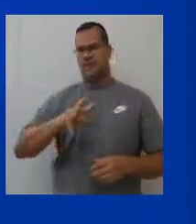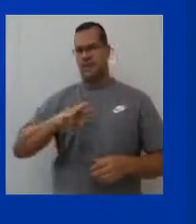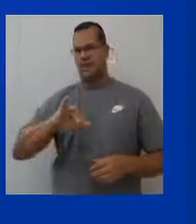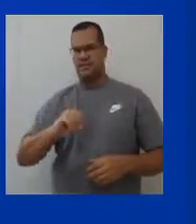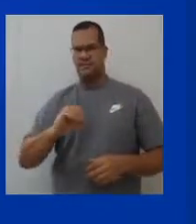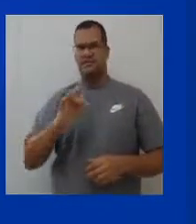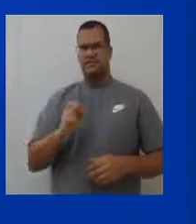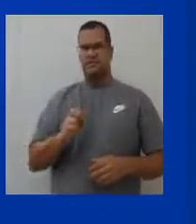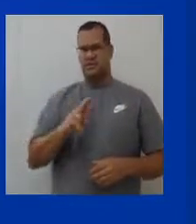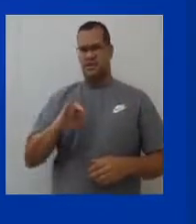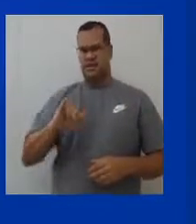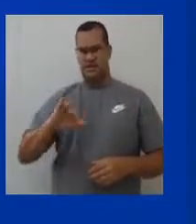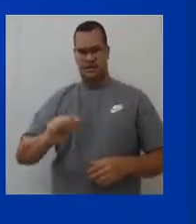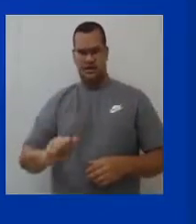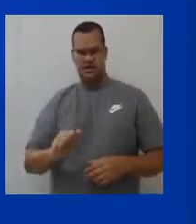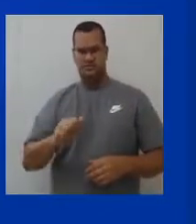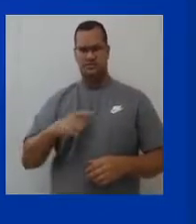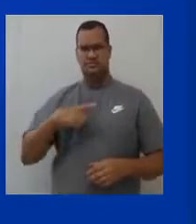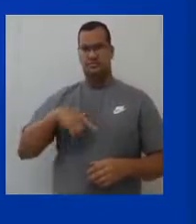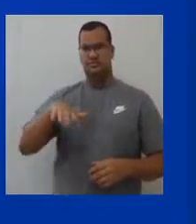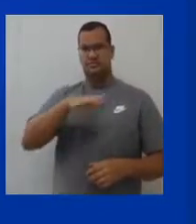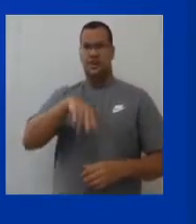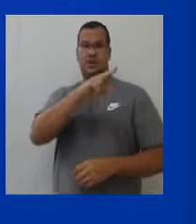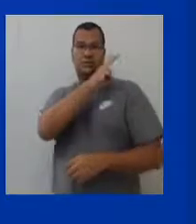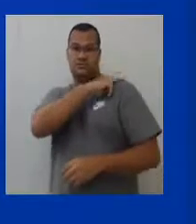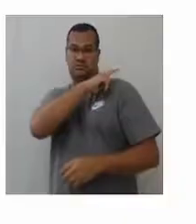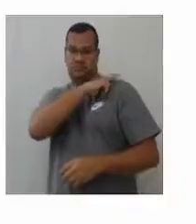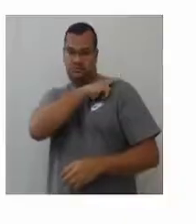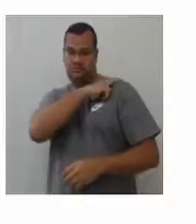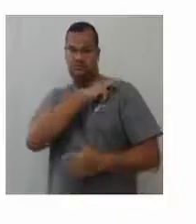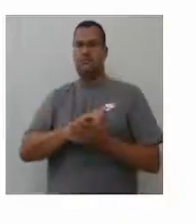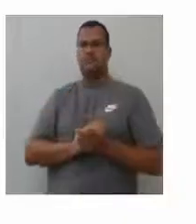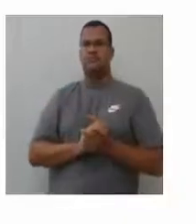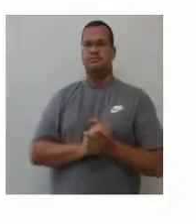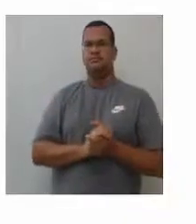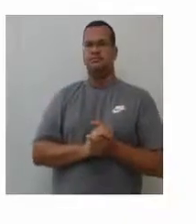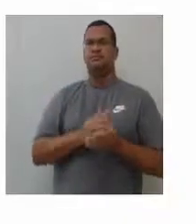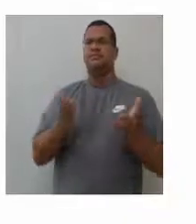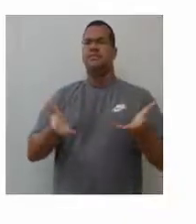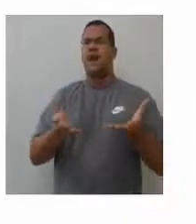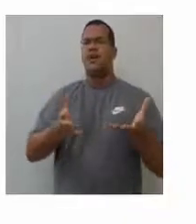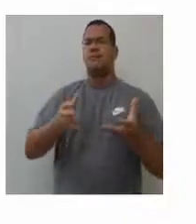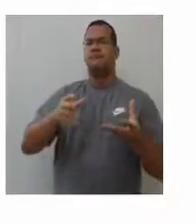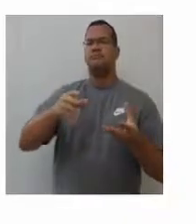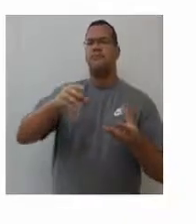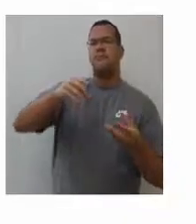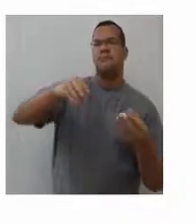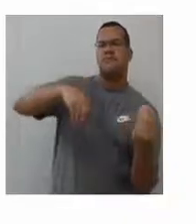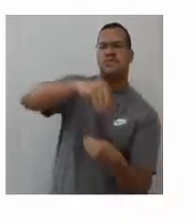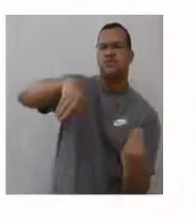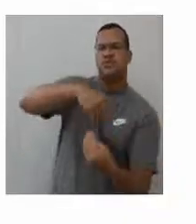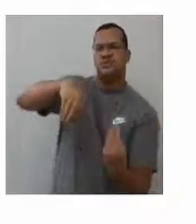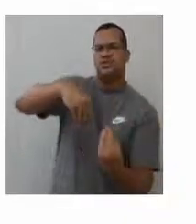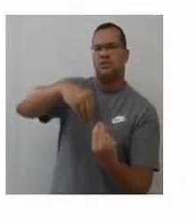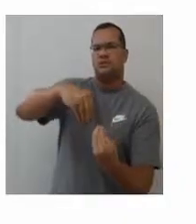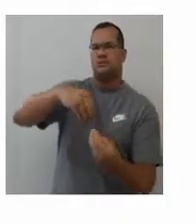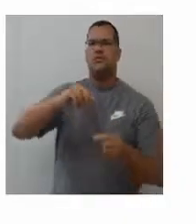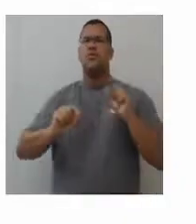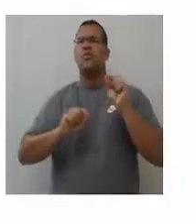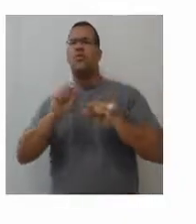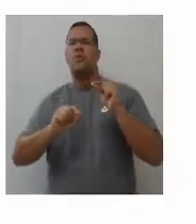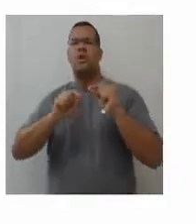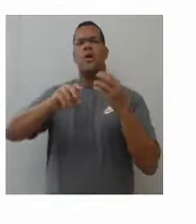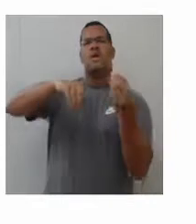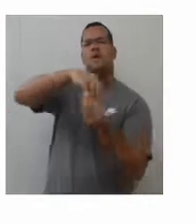nesse exato momento. Tá? O público segunda série do ensino médio. Vamos falar sobre misturas, galera. Mistura. O que